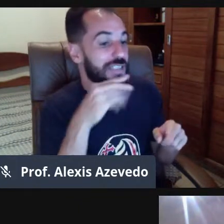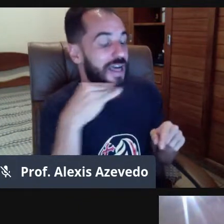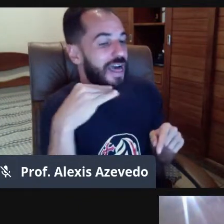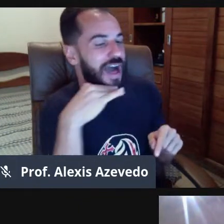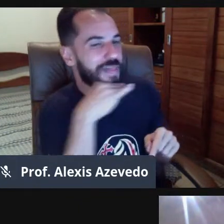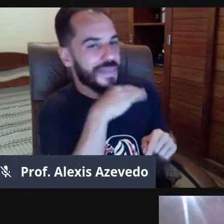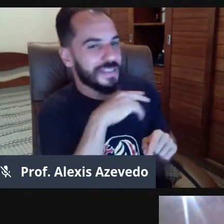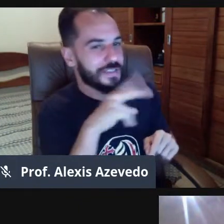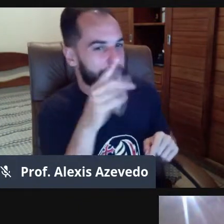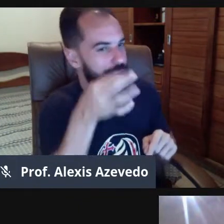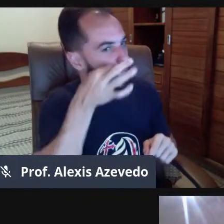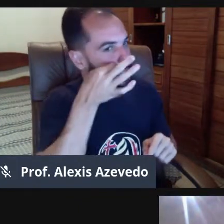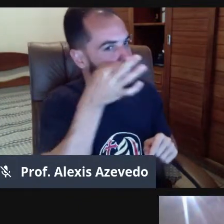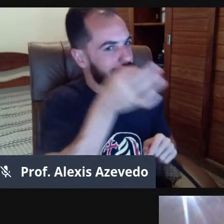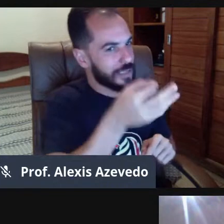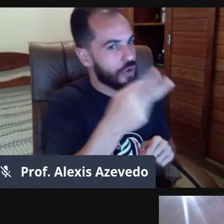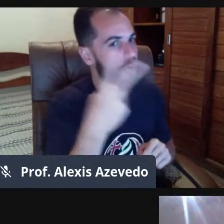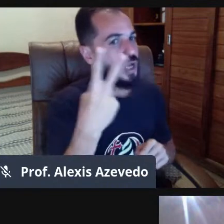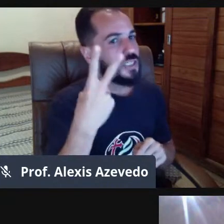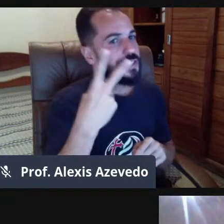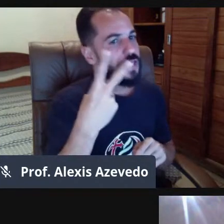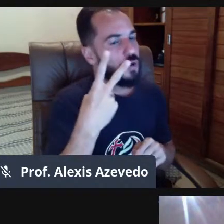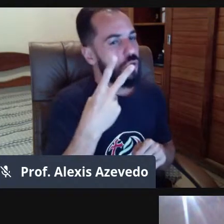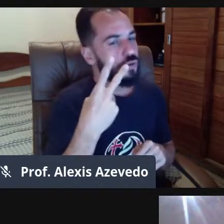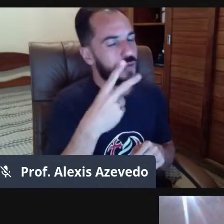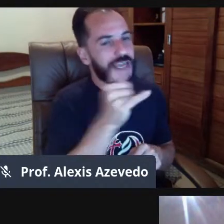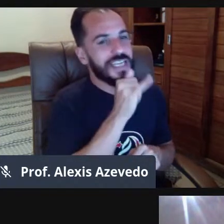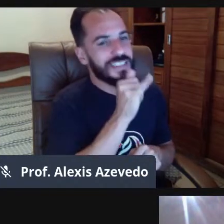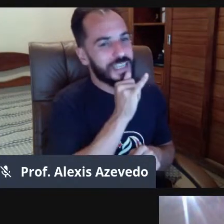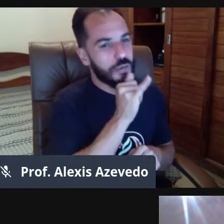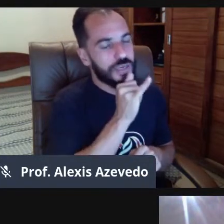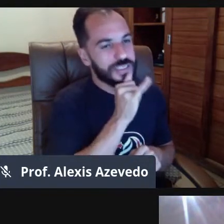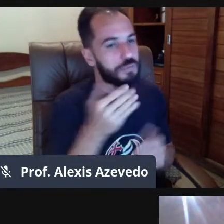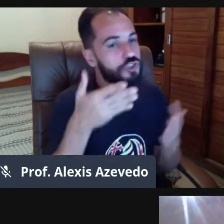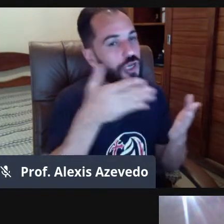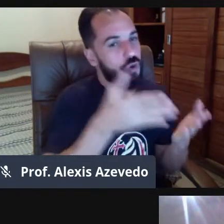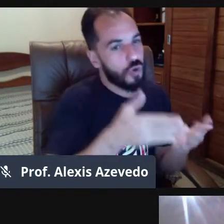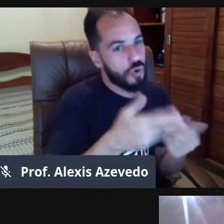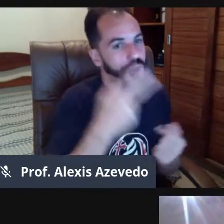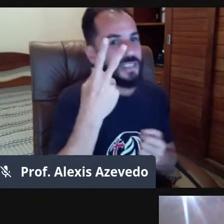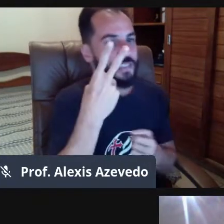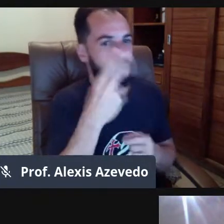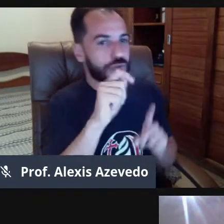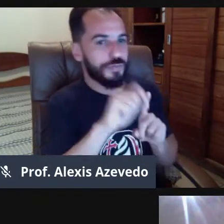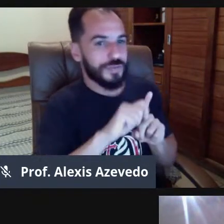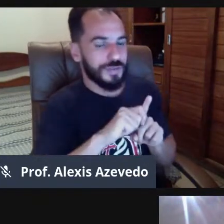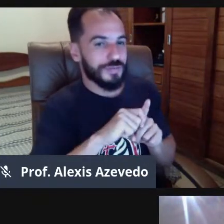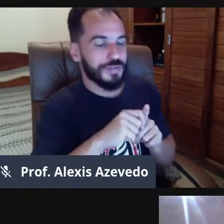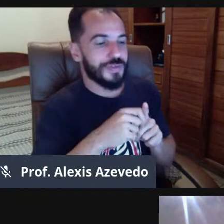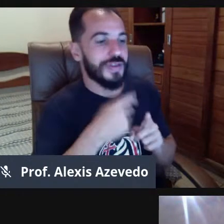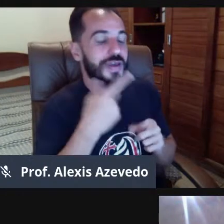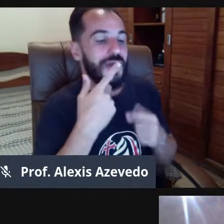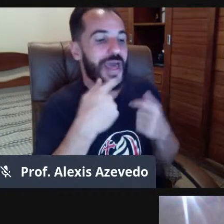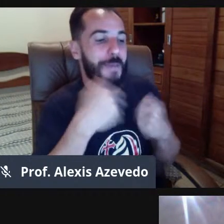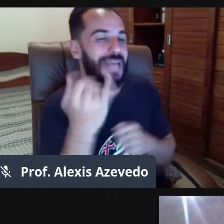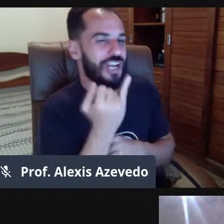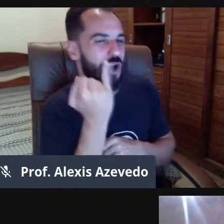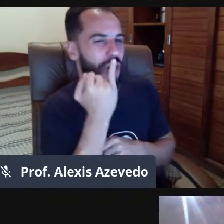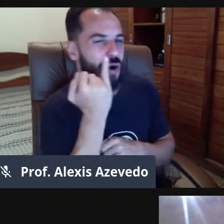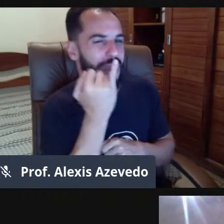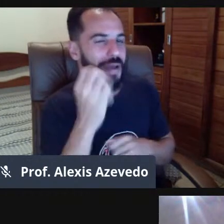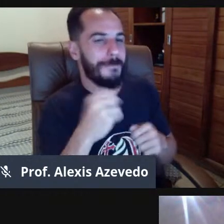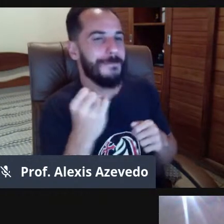no segundo período, tentar fazer pelo menos as obrigatórias, porque às vezes, como o